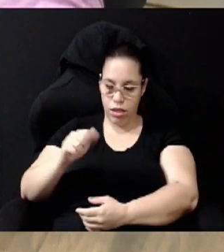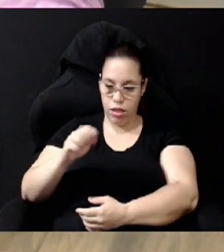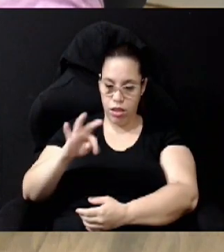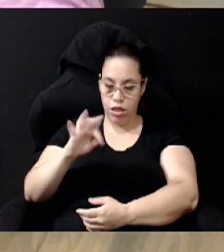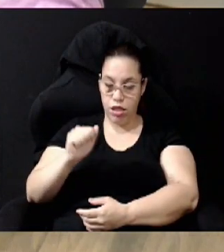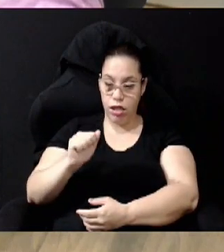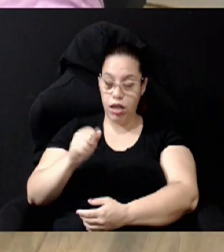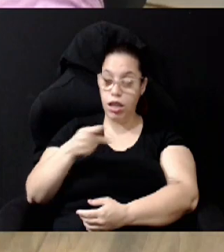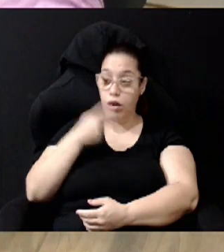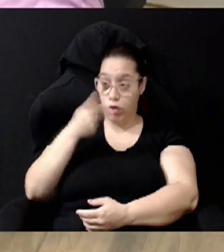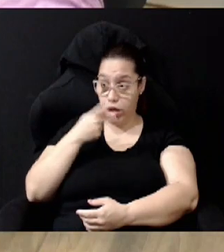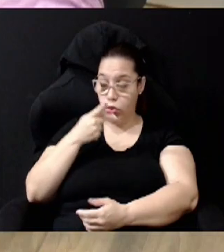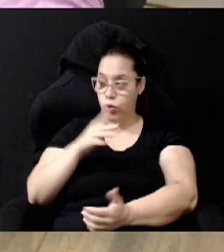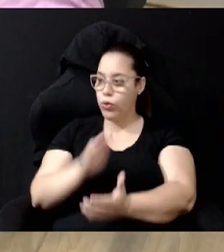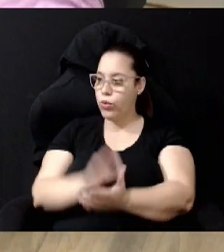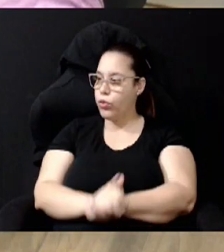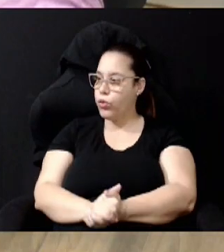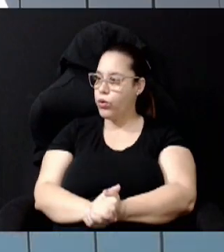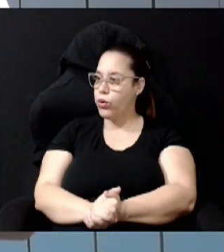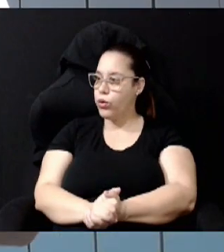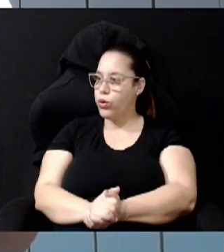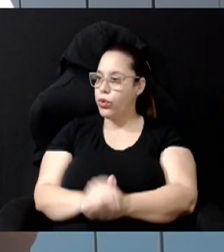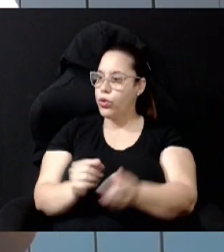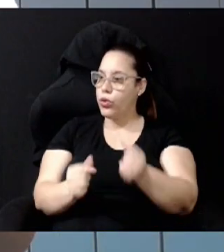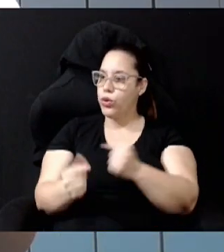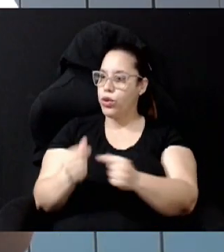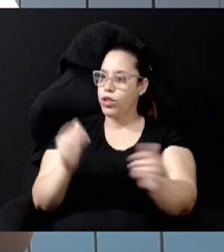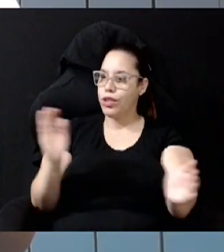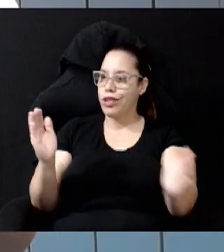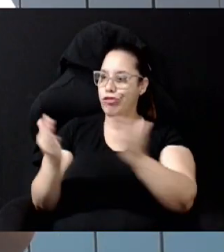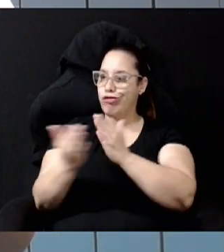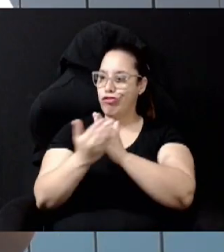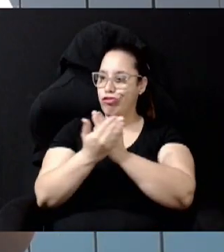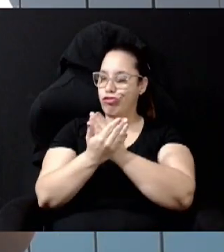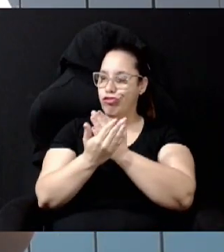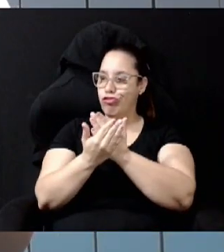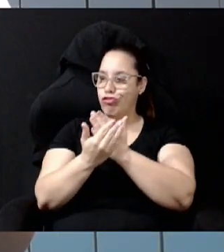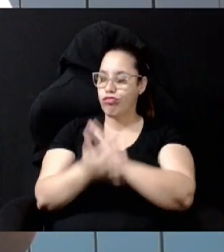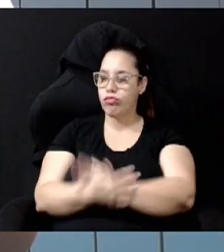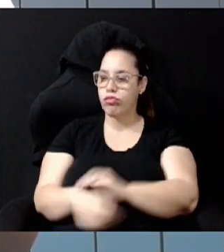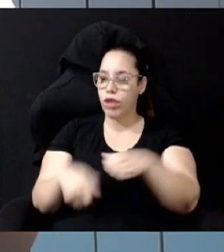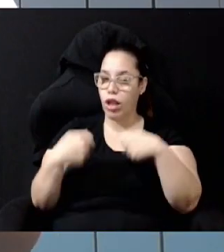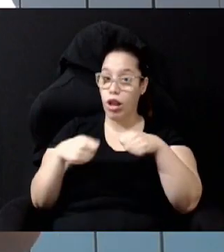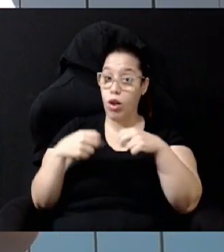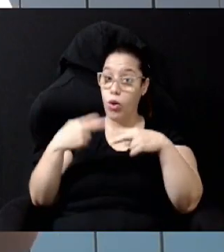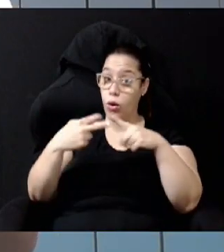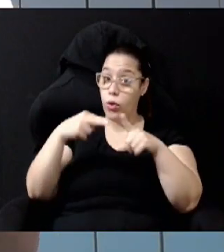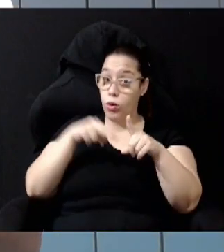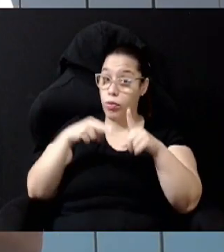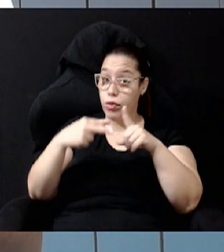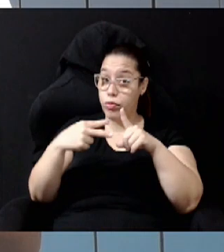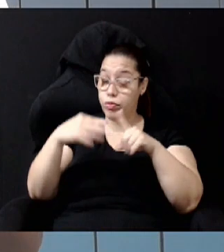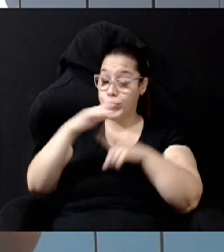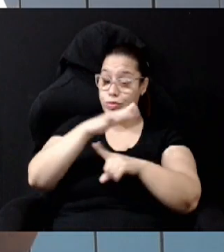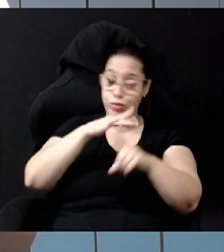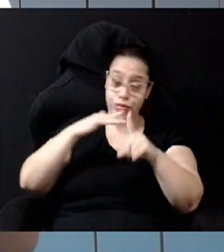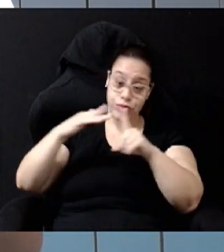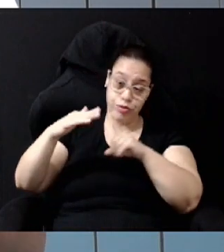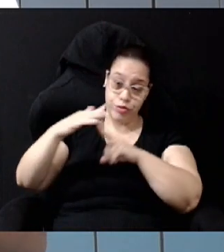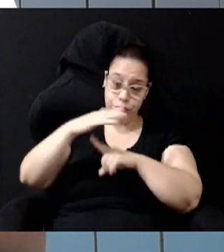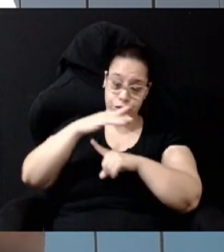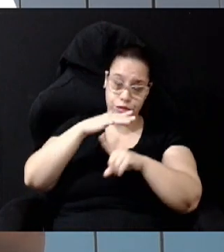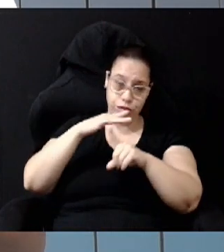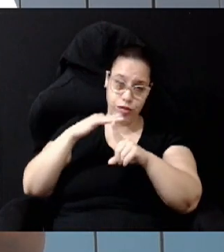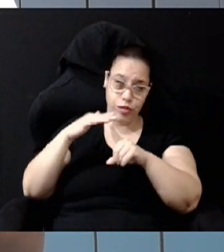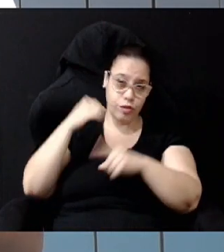Ainda é o econômico que está na frente. Mas a gente precisa, do ponto de vista ambiental, como técnico de educação ambiental, a gente faz muito